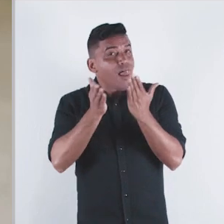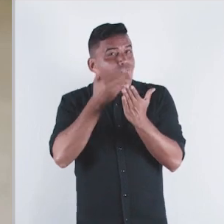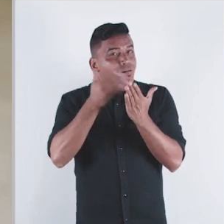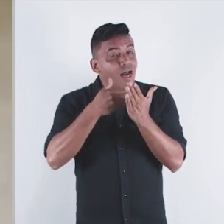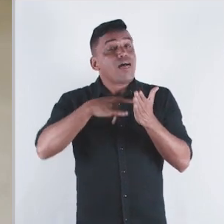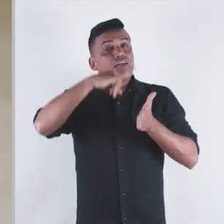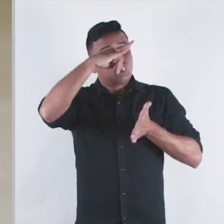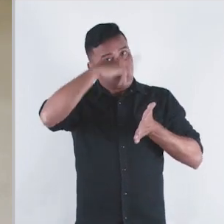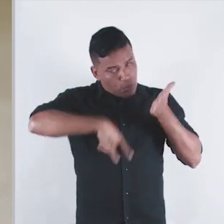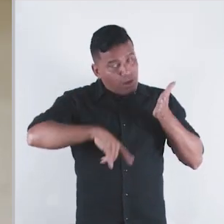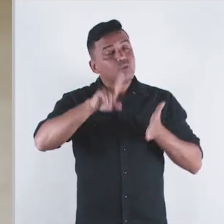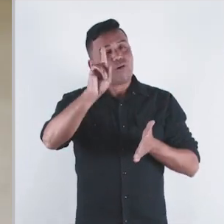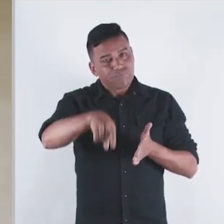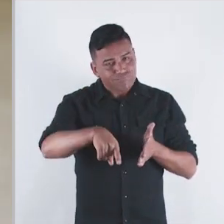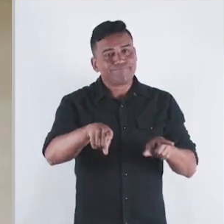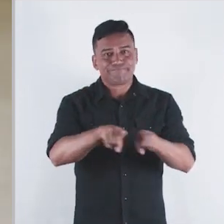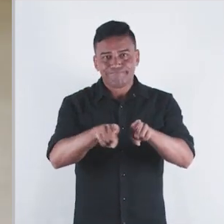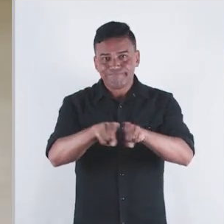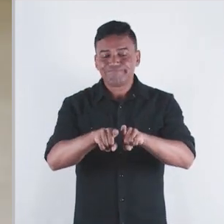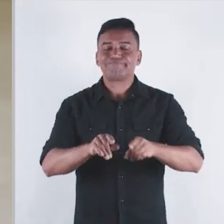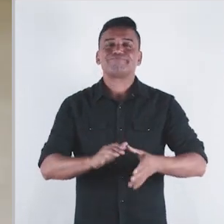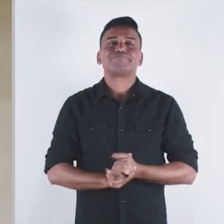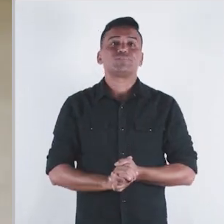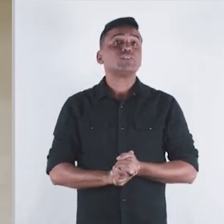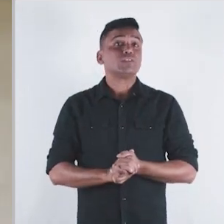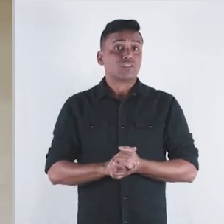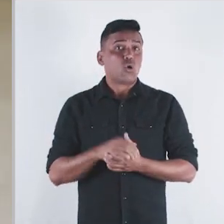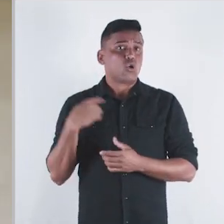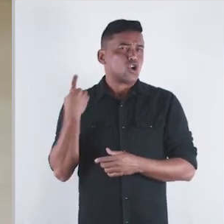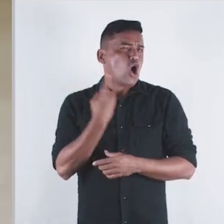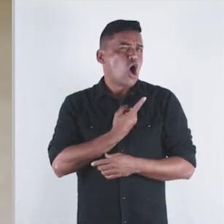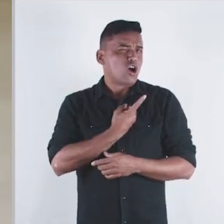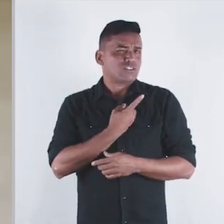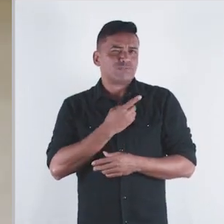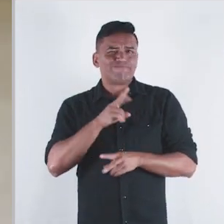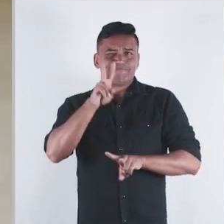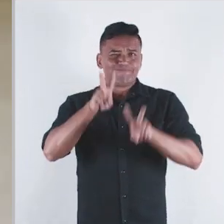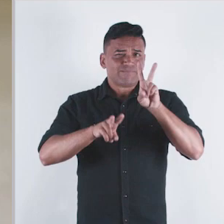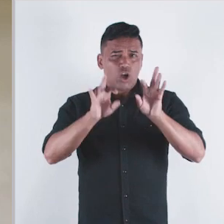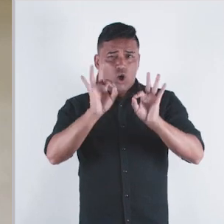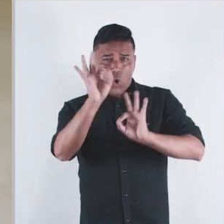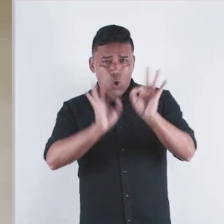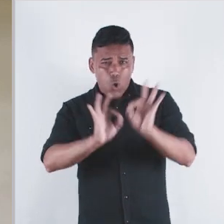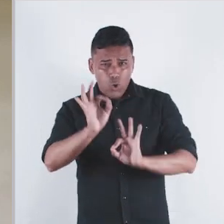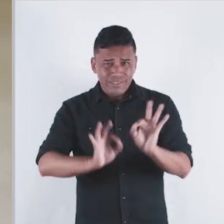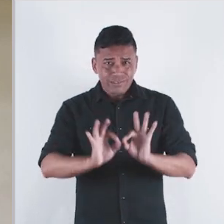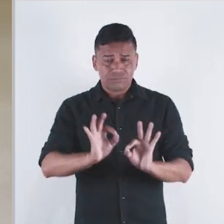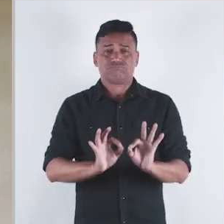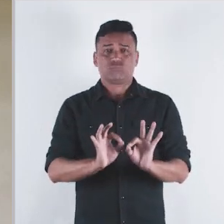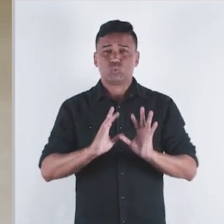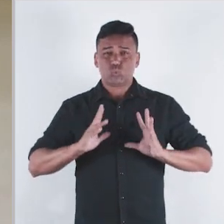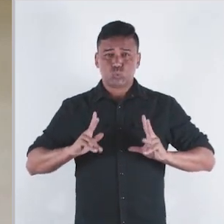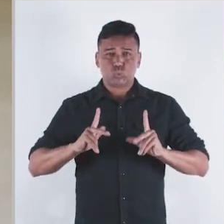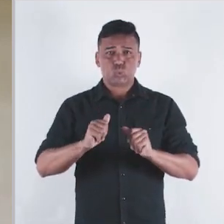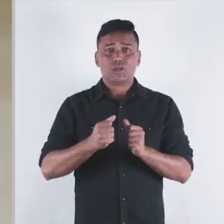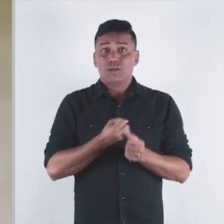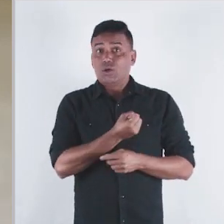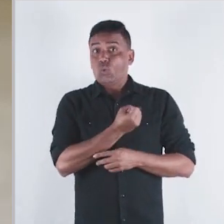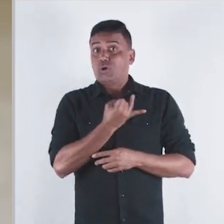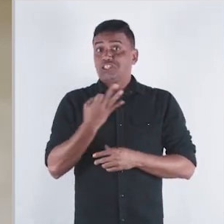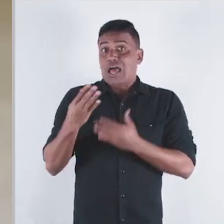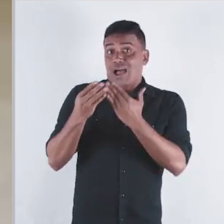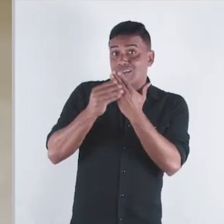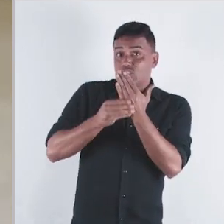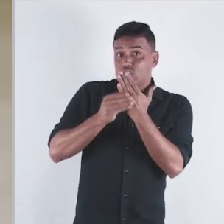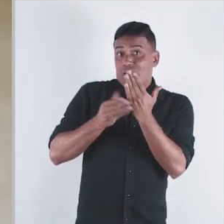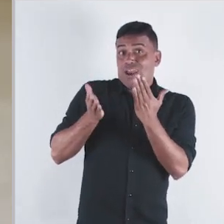né? E quando a gente estava mapeando, a gente começou a perceber a quantidade de obras que